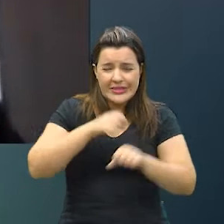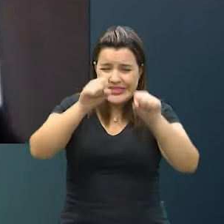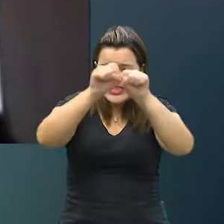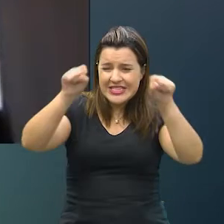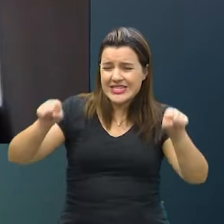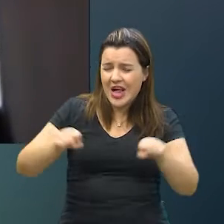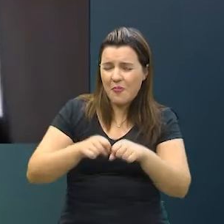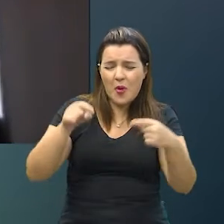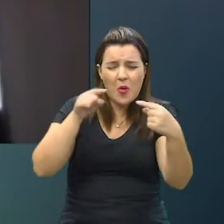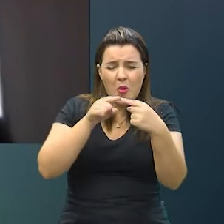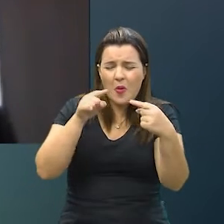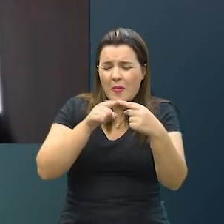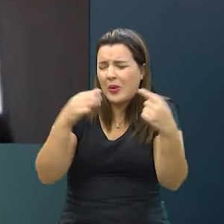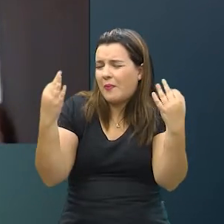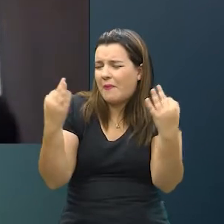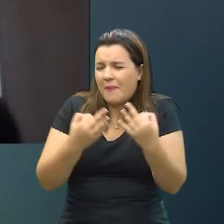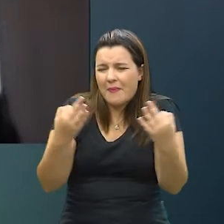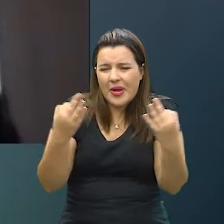perfeita e muito